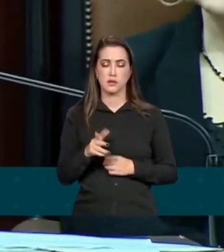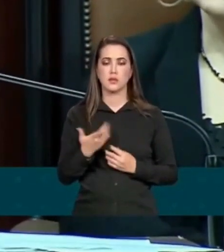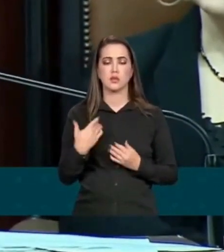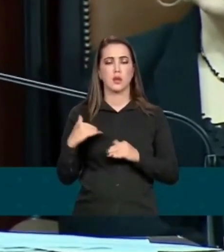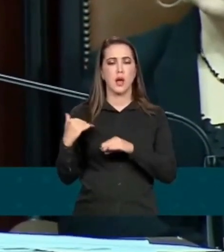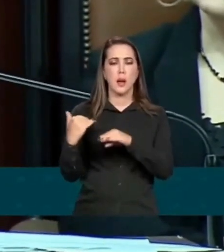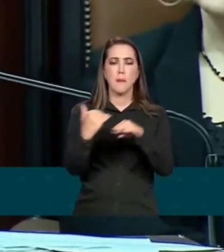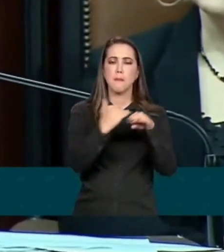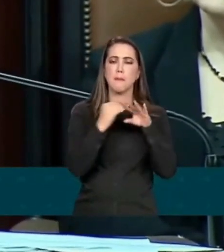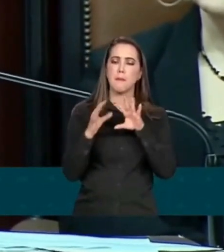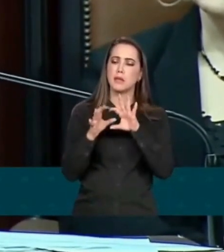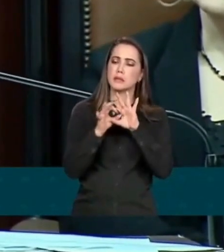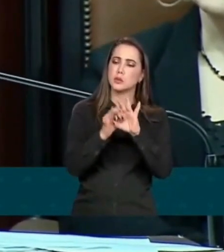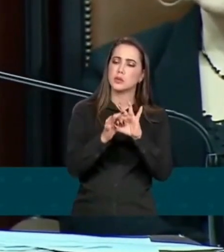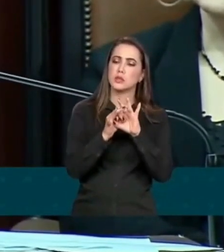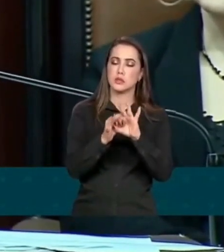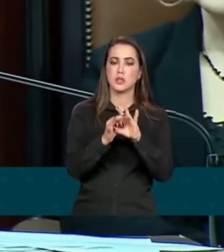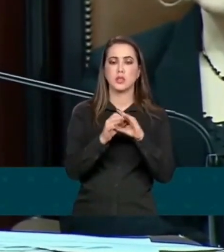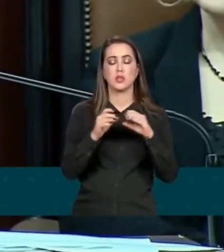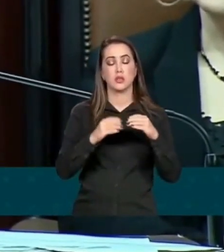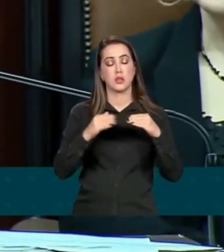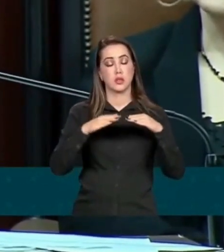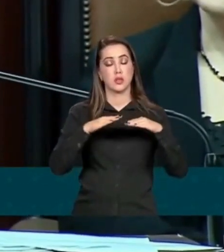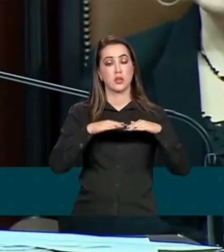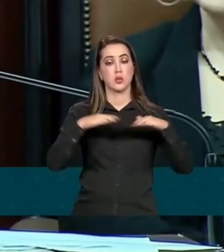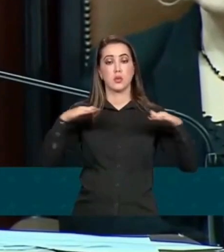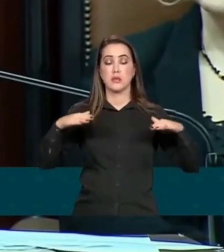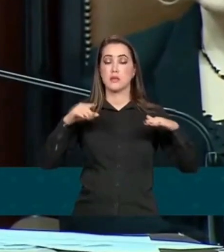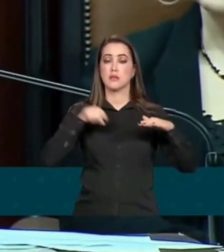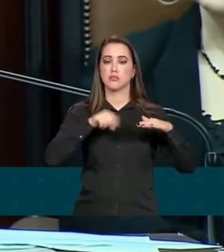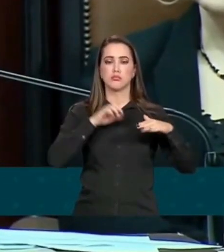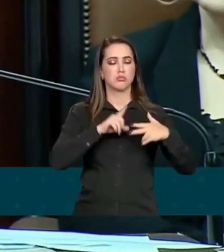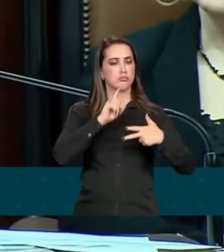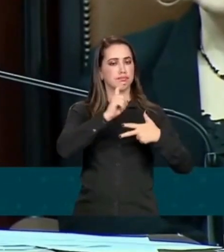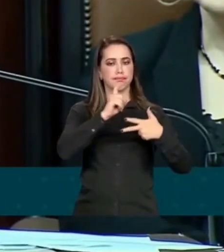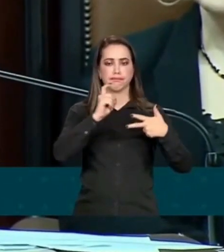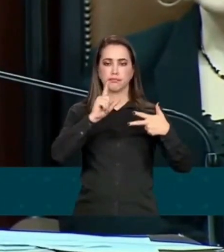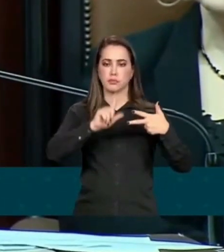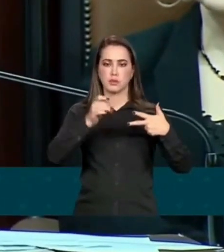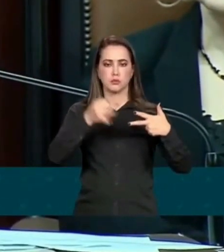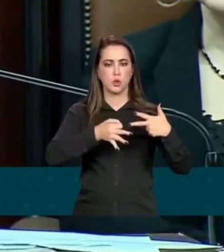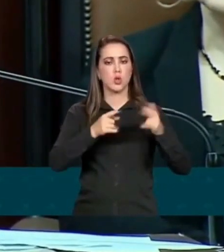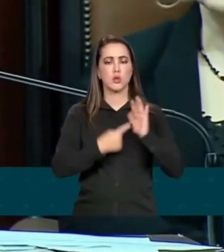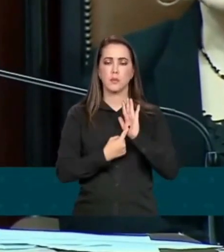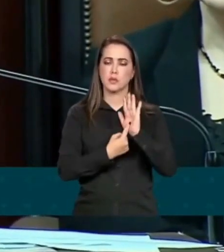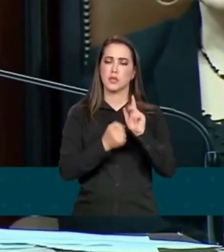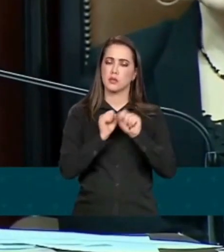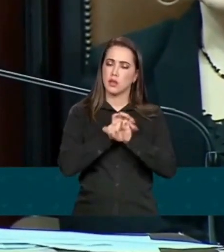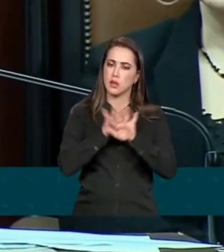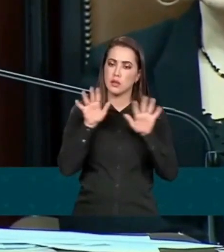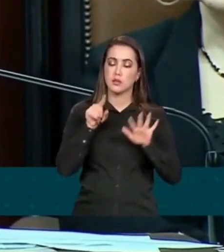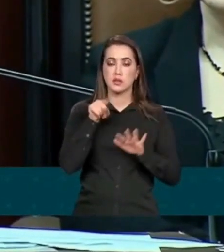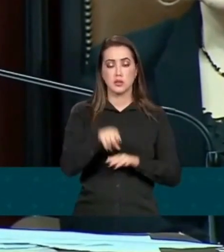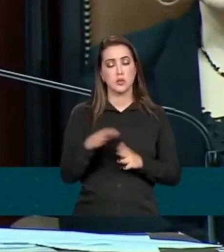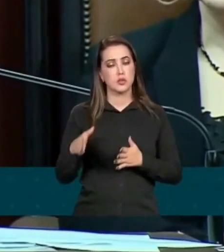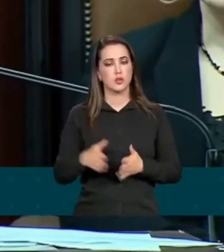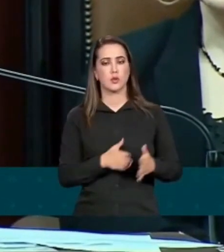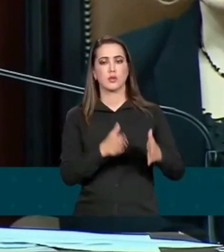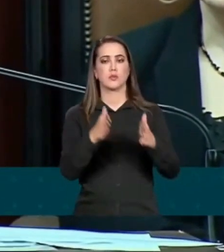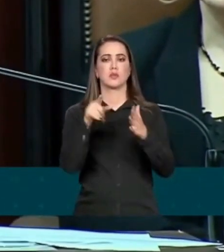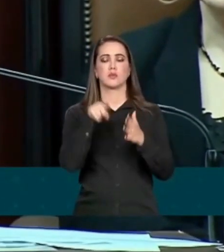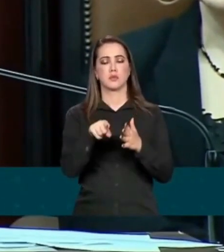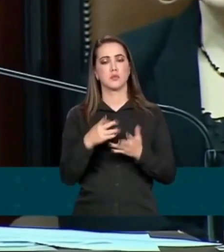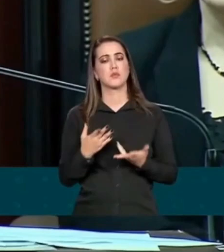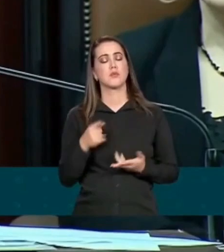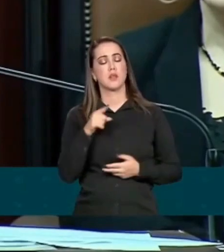forma harmônica e independente, já deram uma clara e enfática demonstração de que este é o caminho